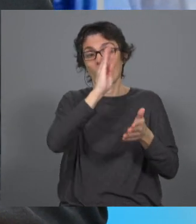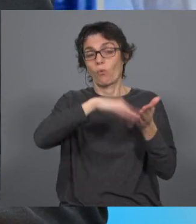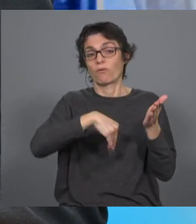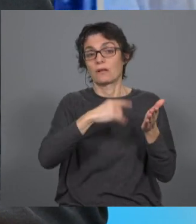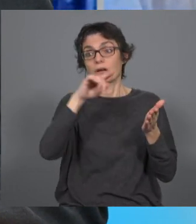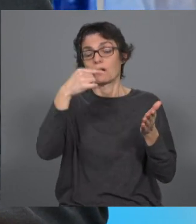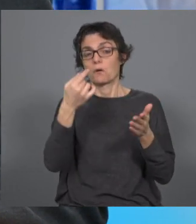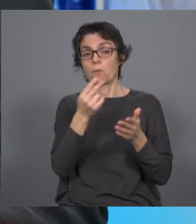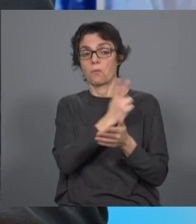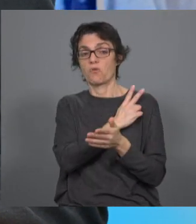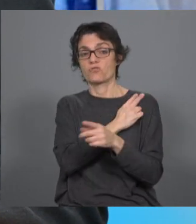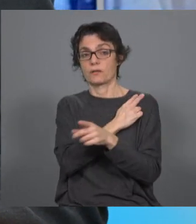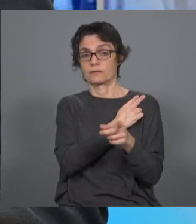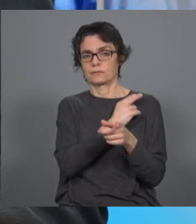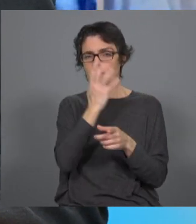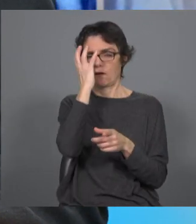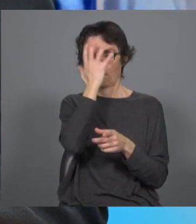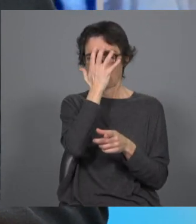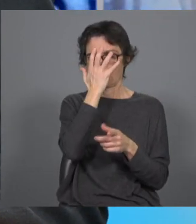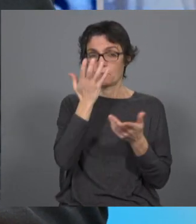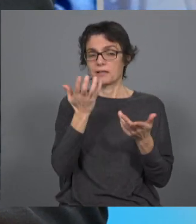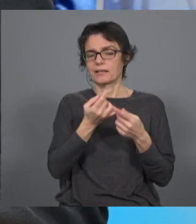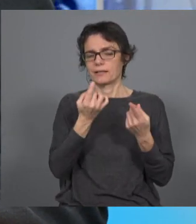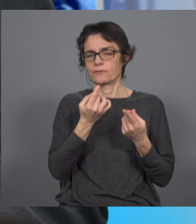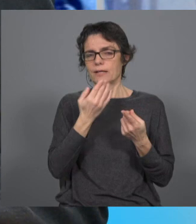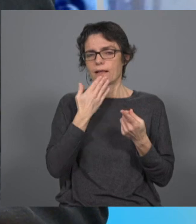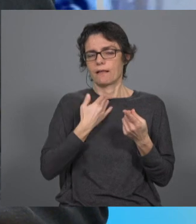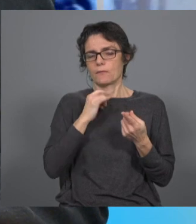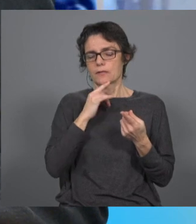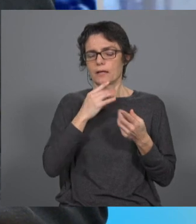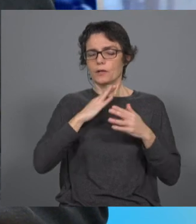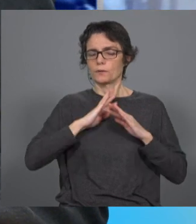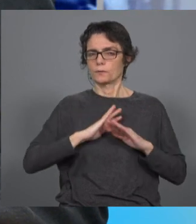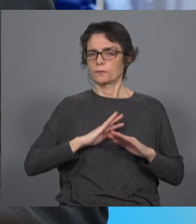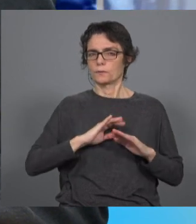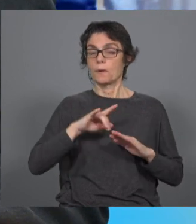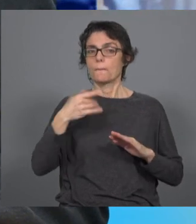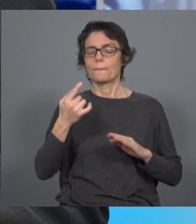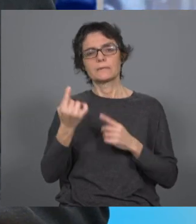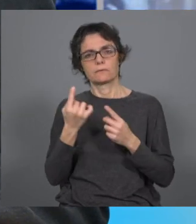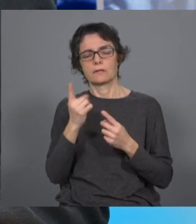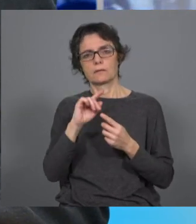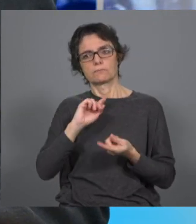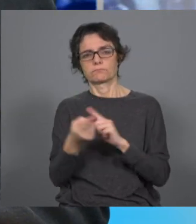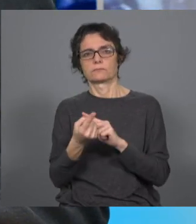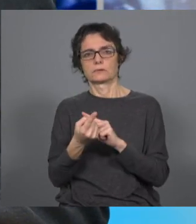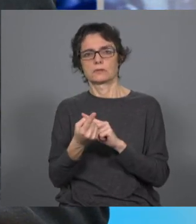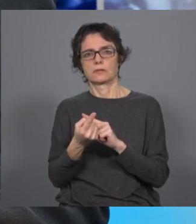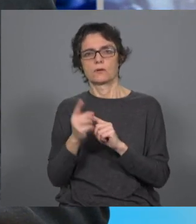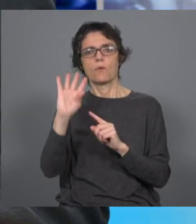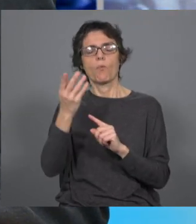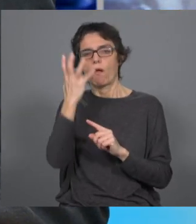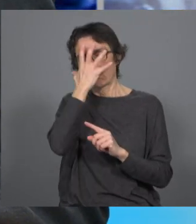forma permanente, crónica, às vezes violenta, torna as pessoas pesadas,